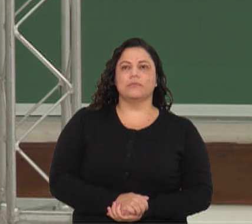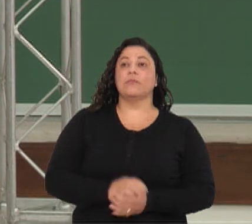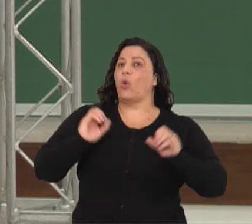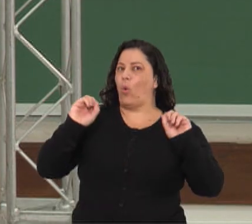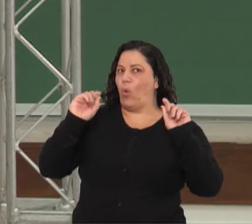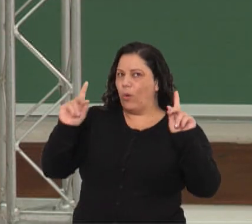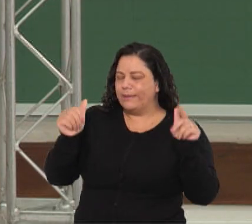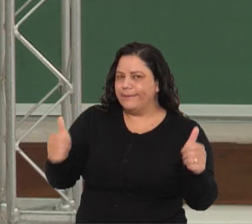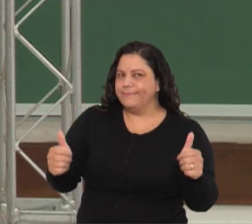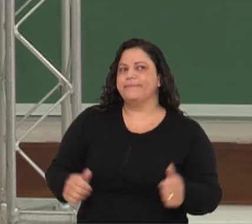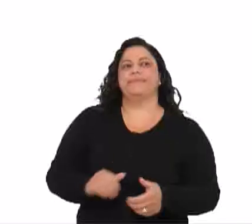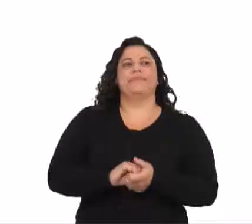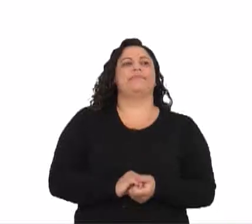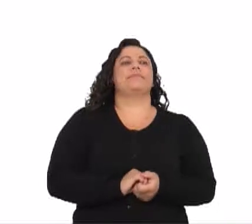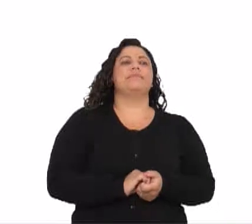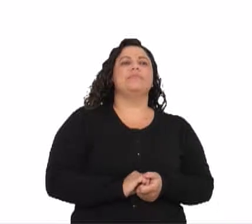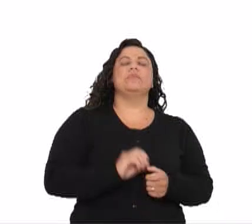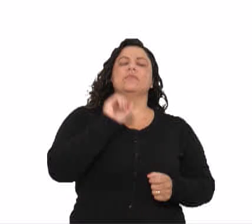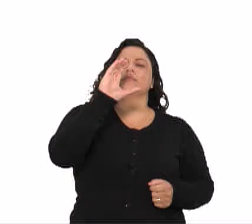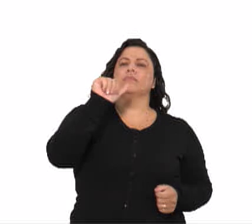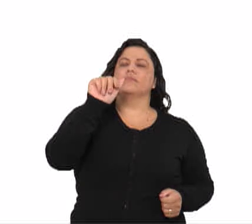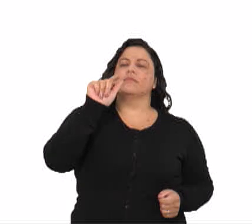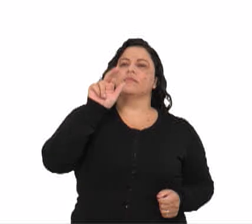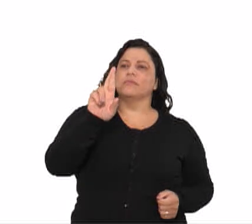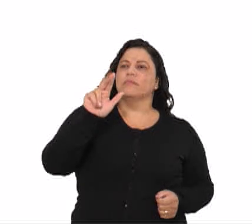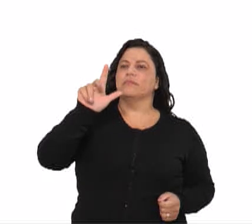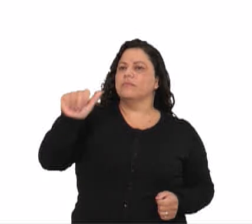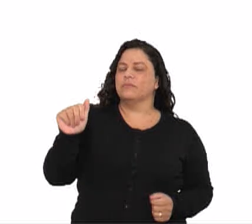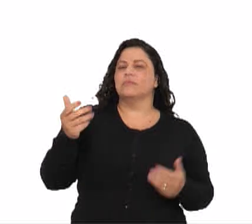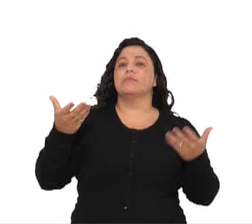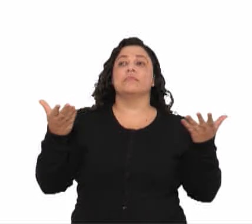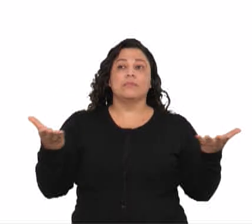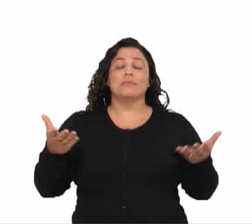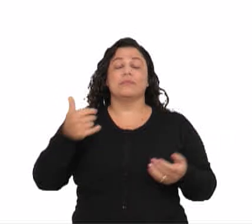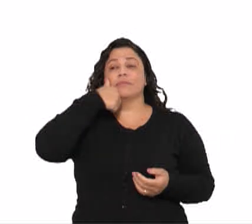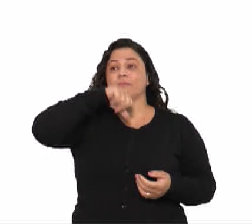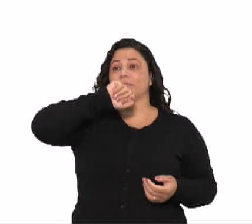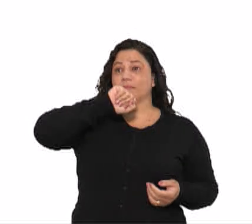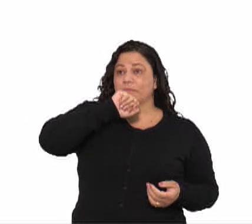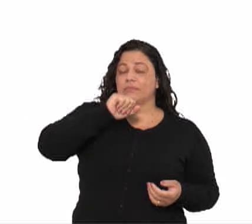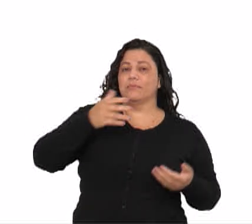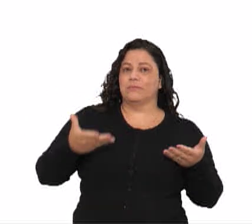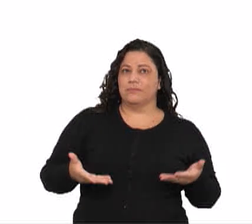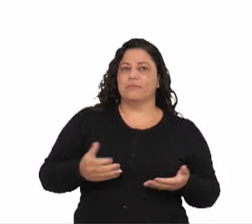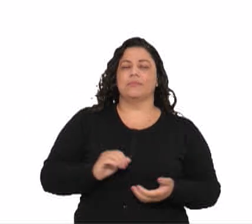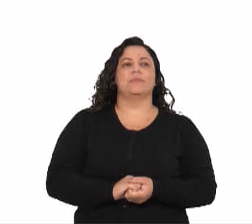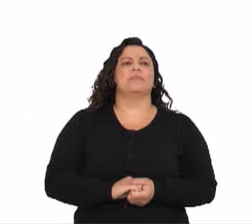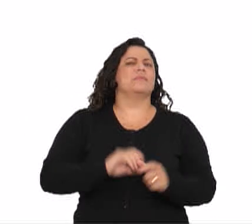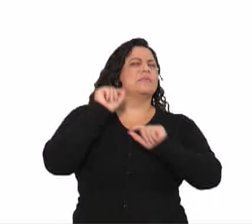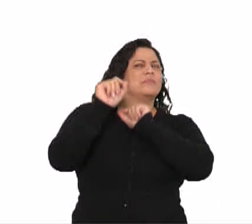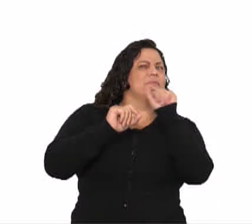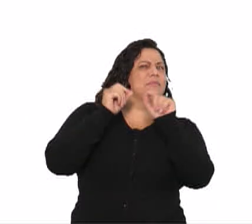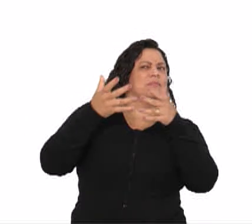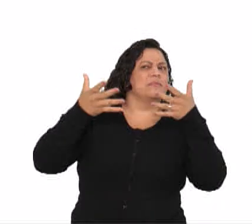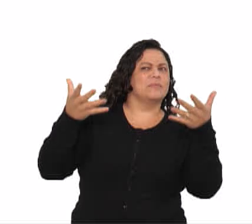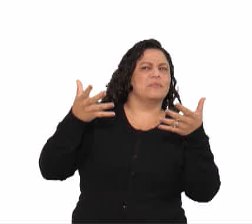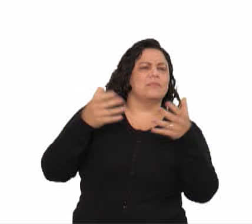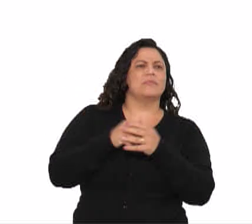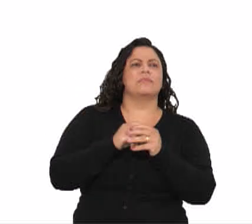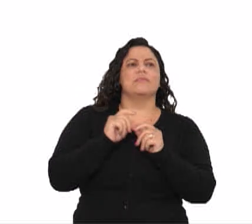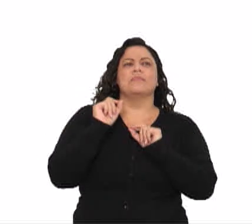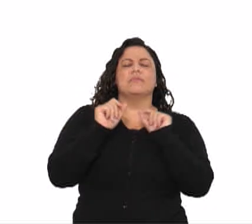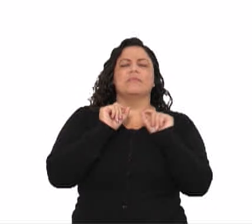Ok, Carla is my mother. She's listening to the radio. Então, Carla é minha mãe. She's listening. Ela está ouvindo.